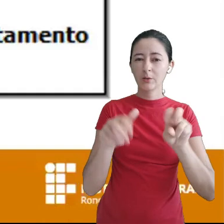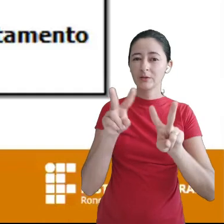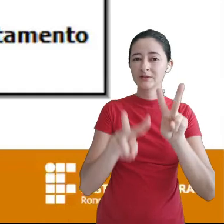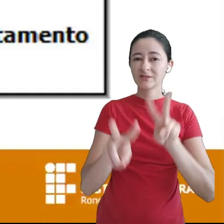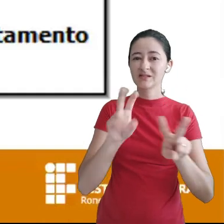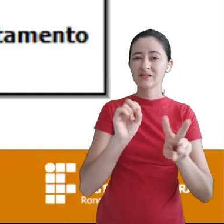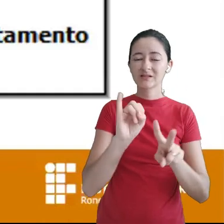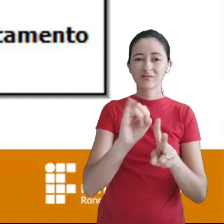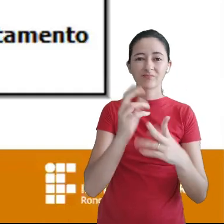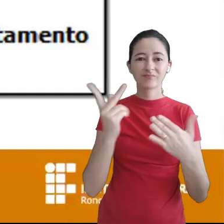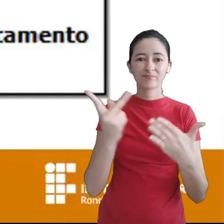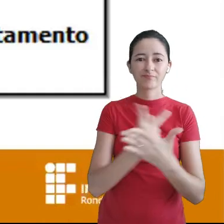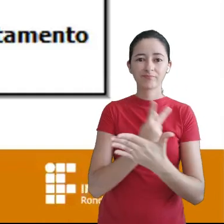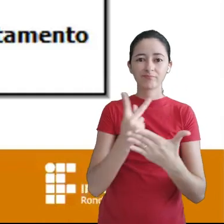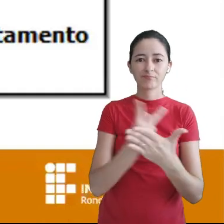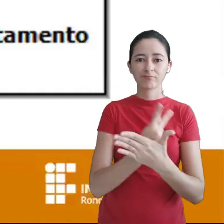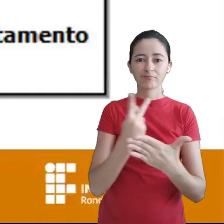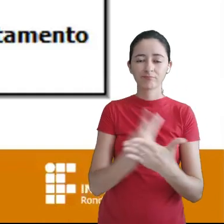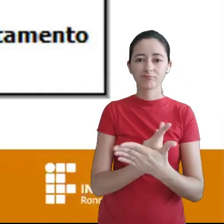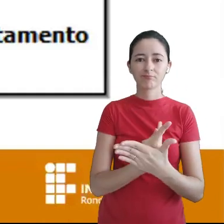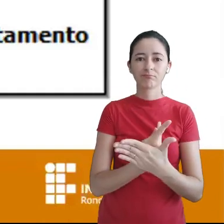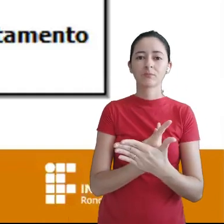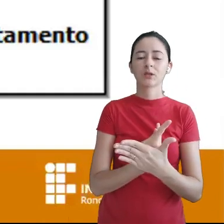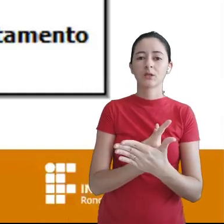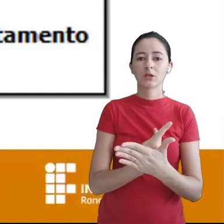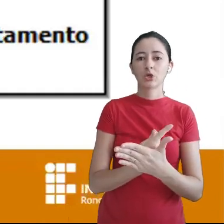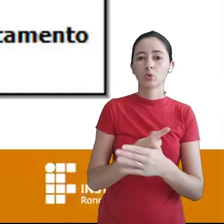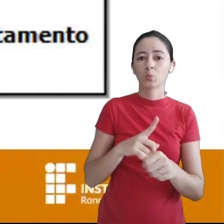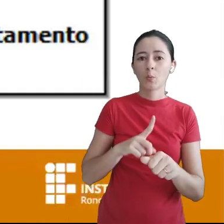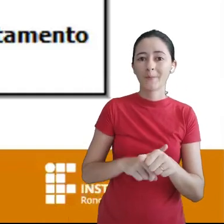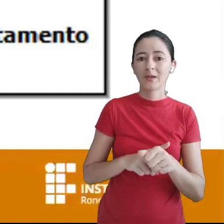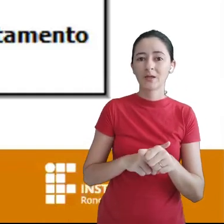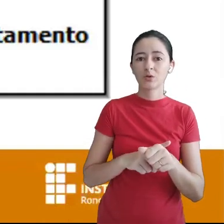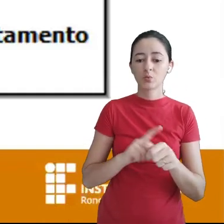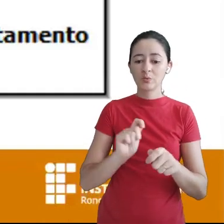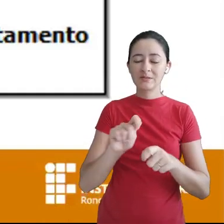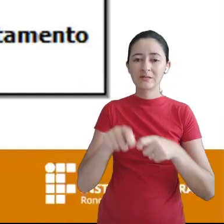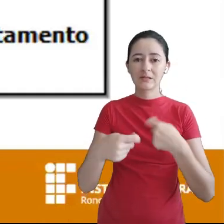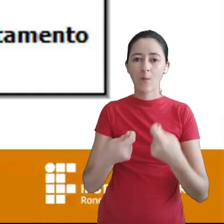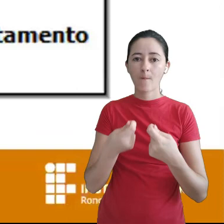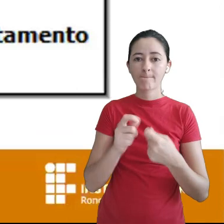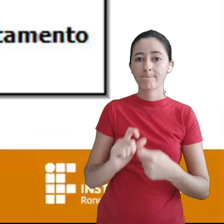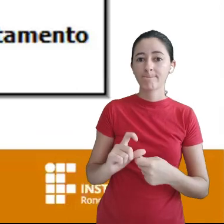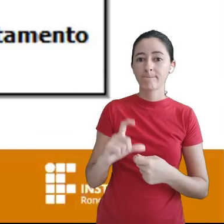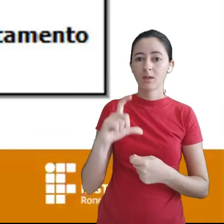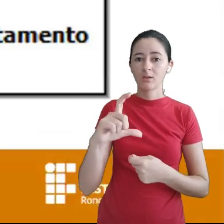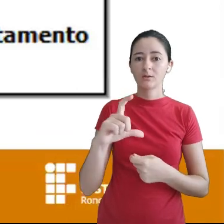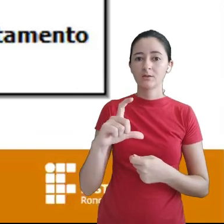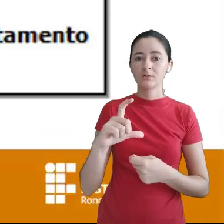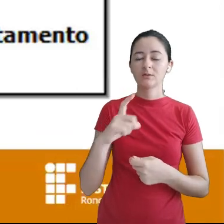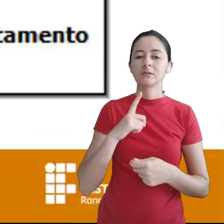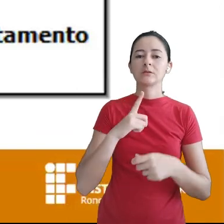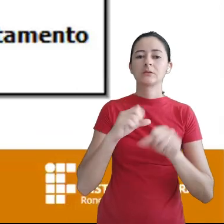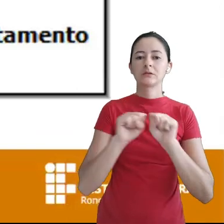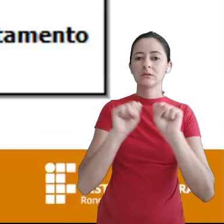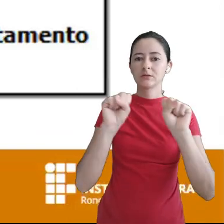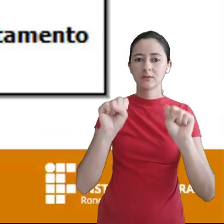analisado de forma equivocada, na hora de fazer a cardinalidade